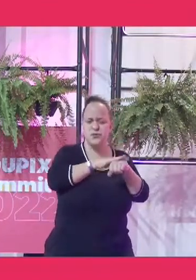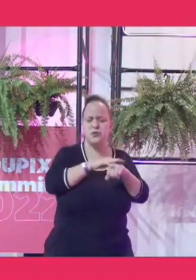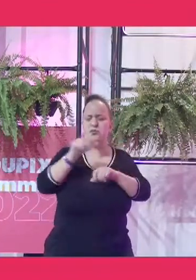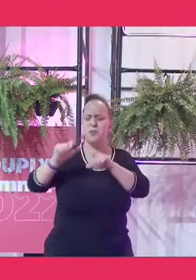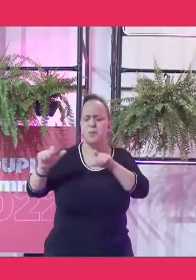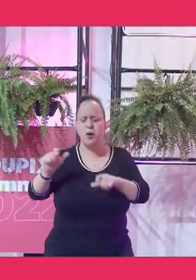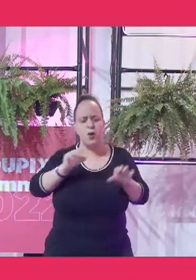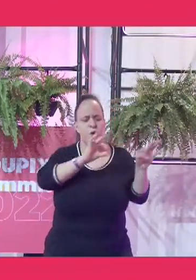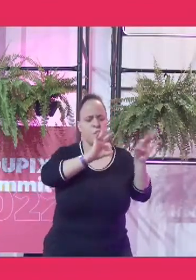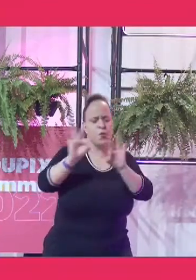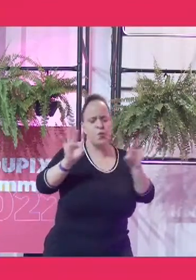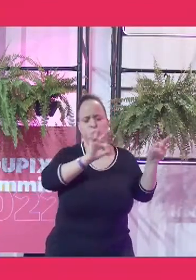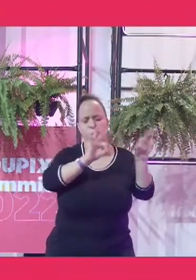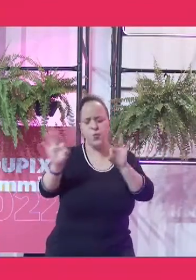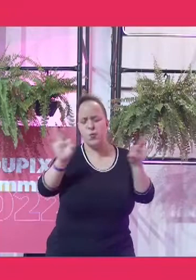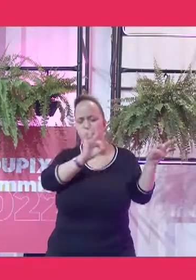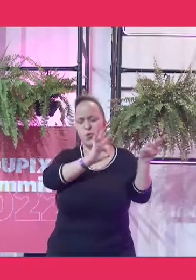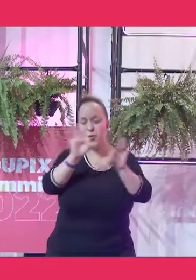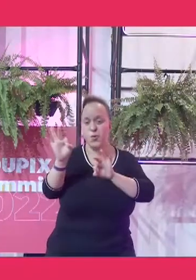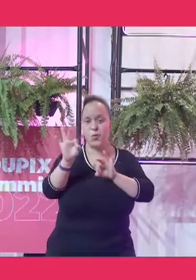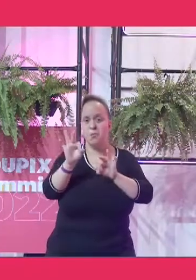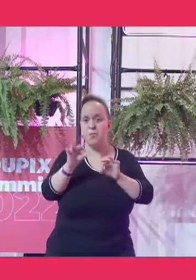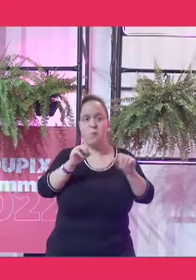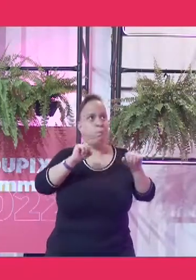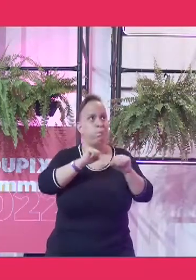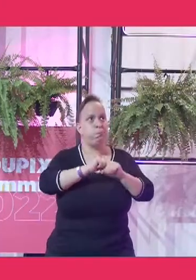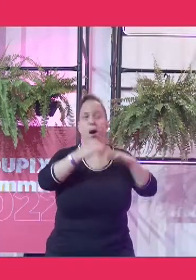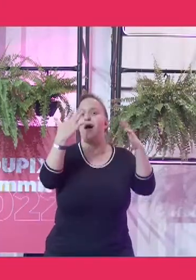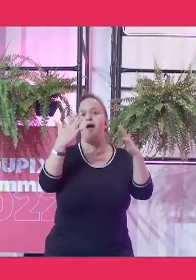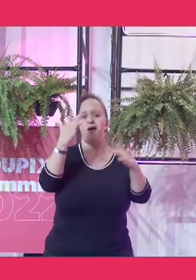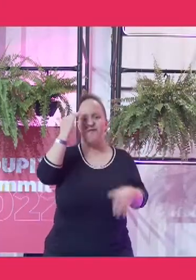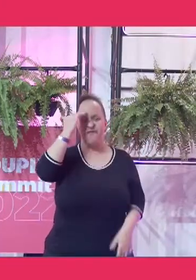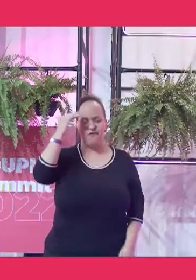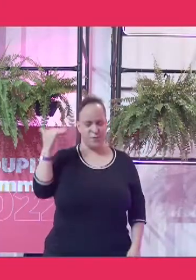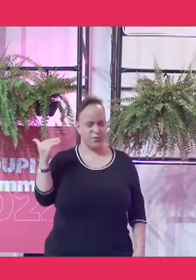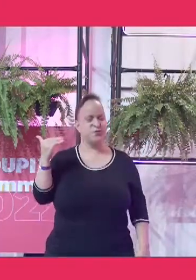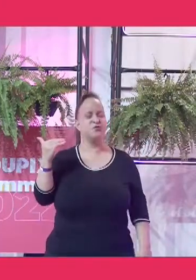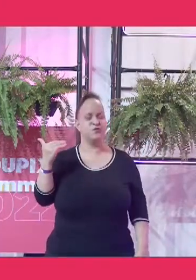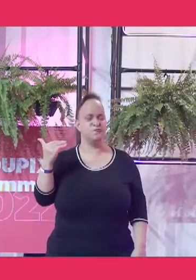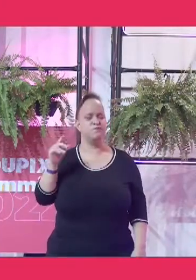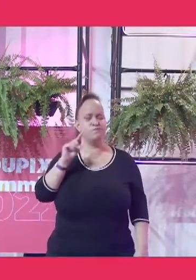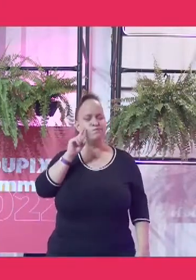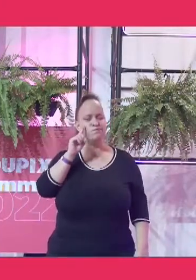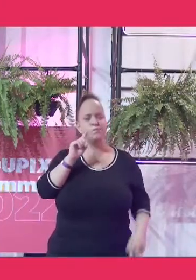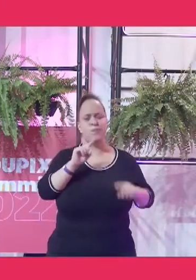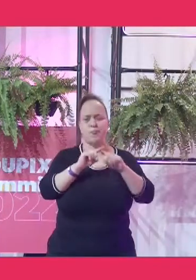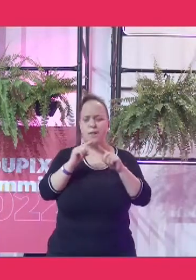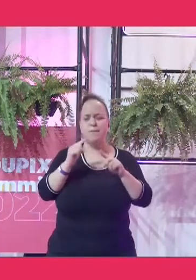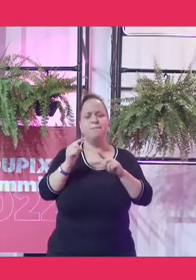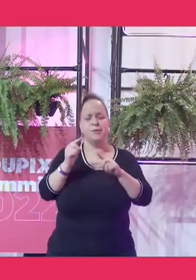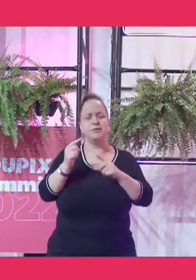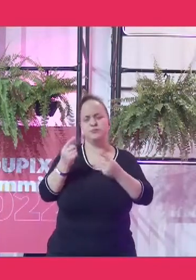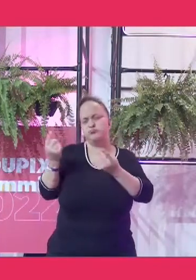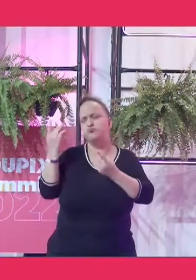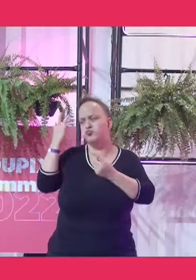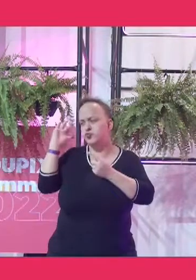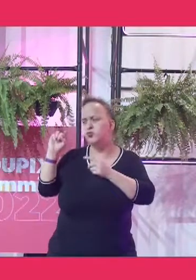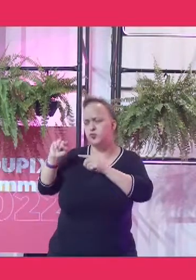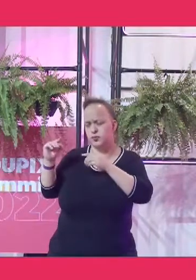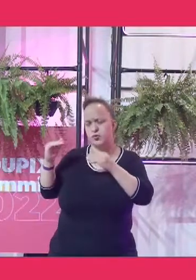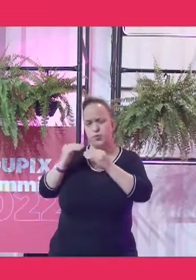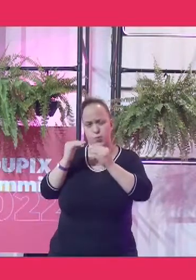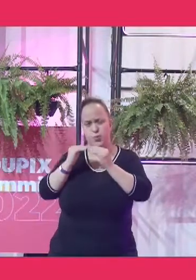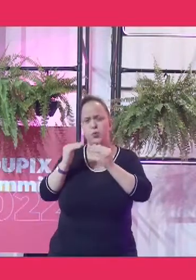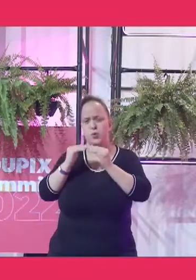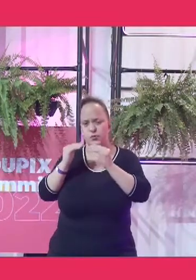gostaram de assistir o suficiente, de repente você explodiu. Só que eu acho, e aí eu quero muito saber se você concorda, que não dá para chegar